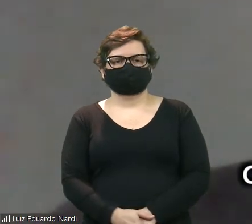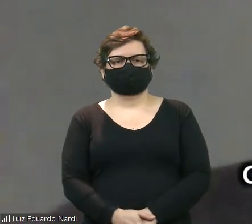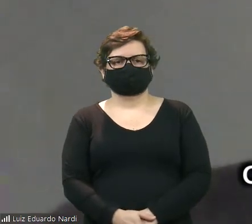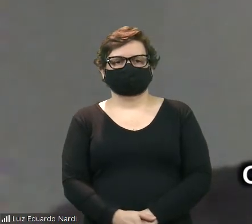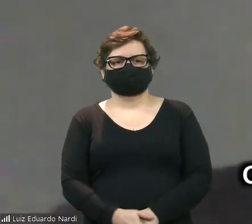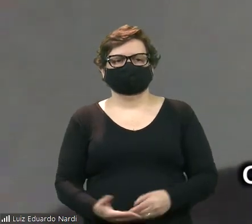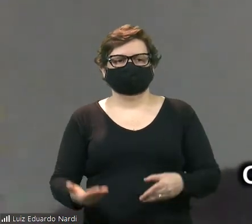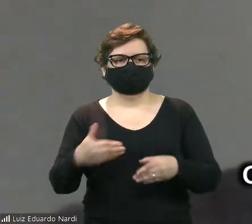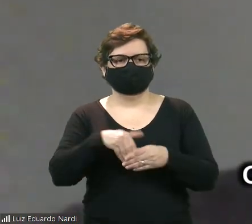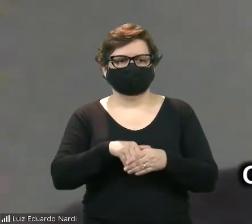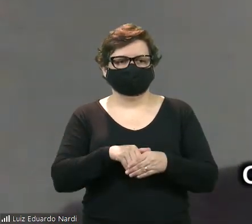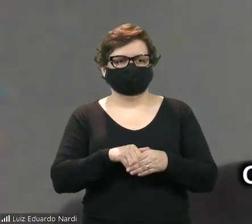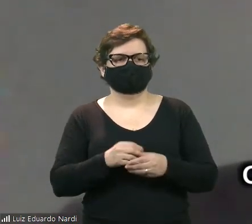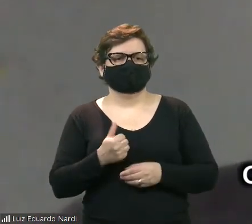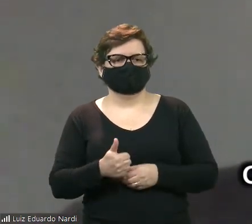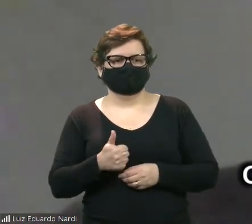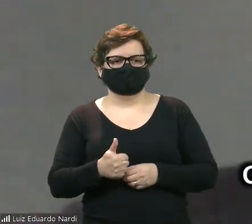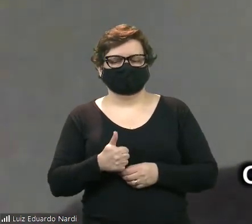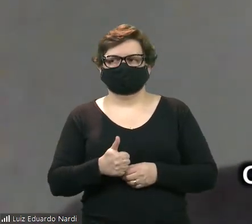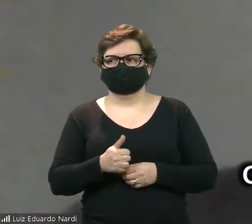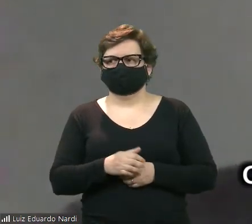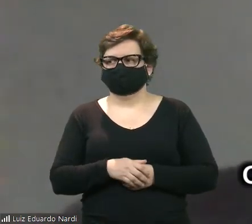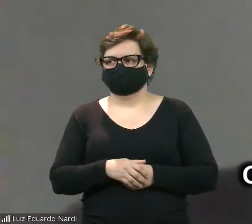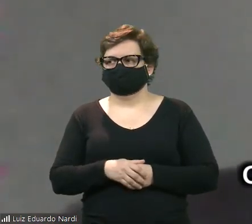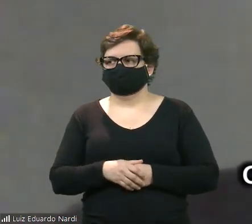votei favoravelmente e